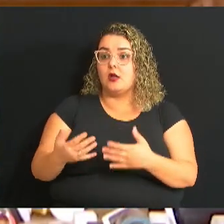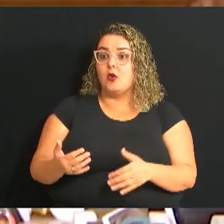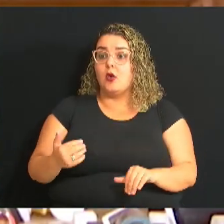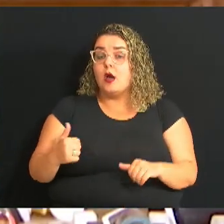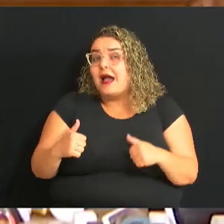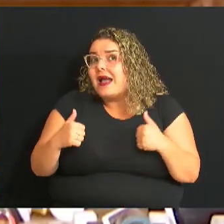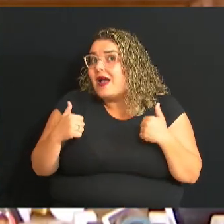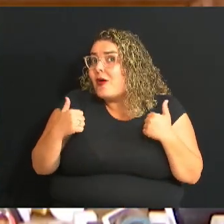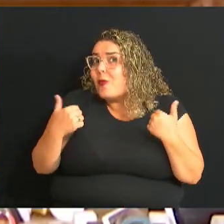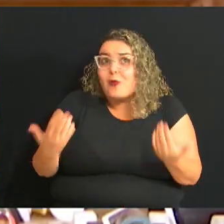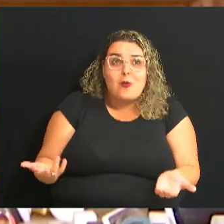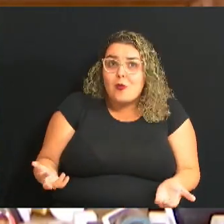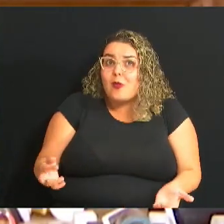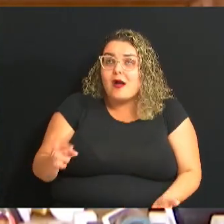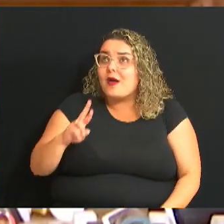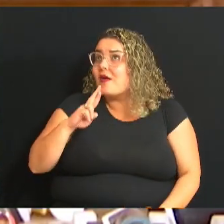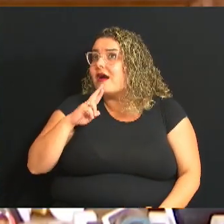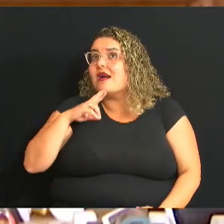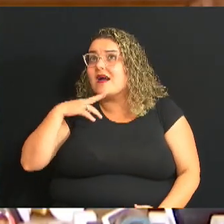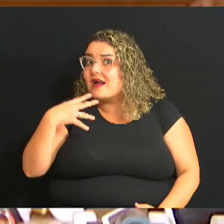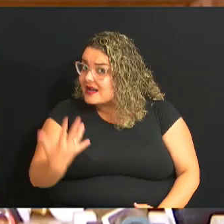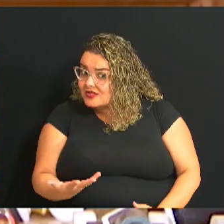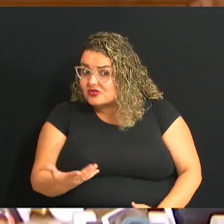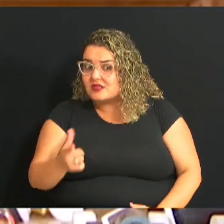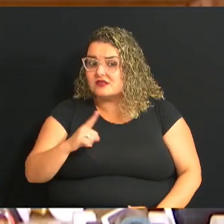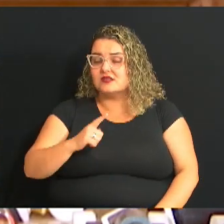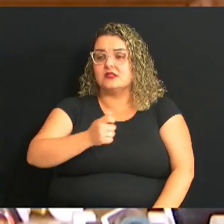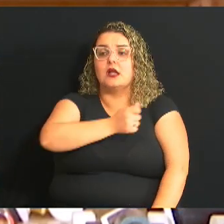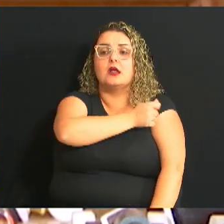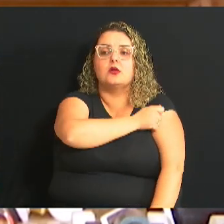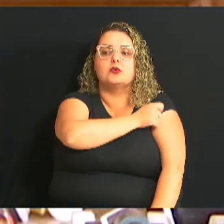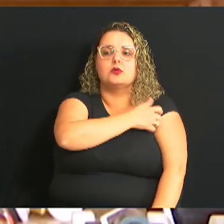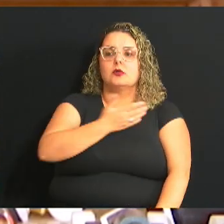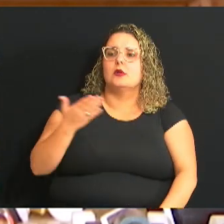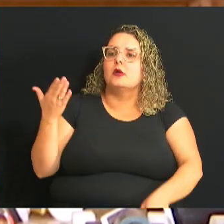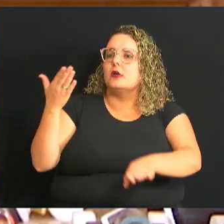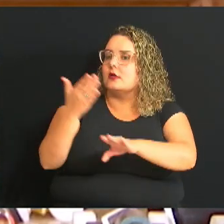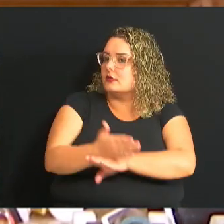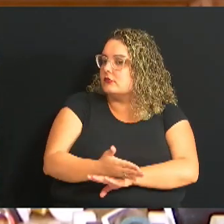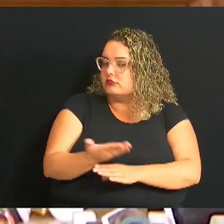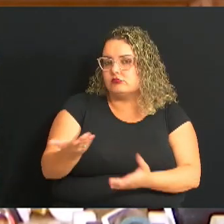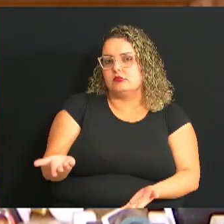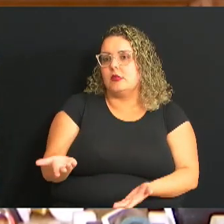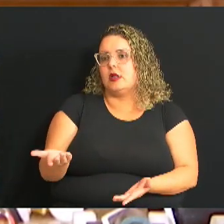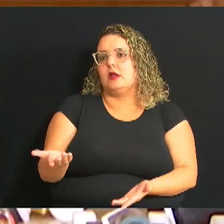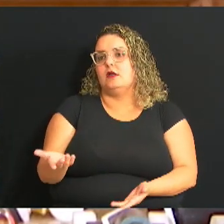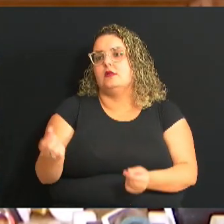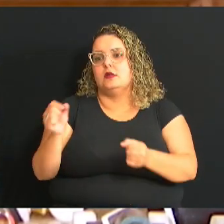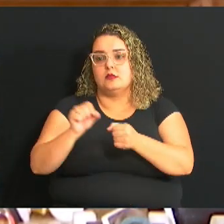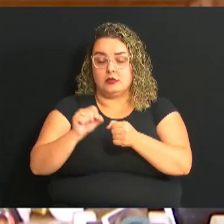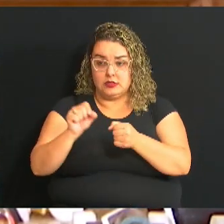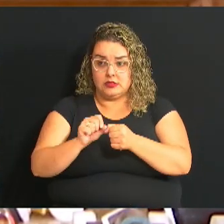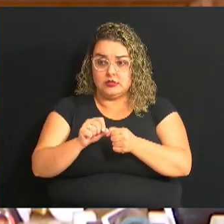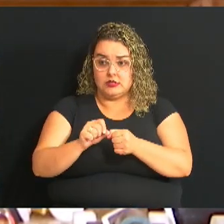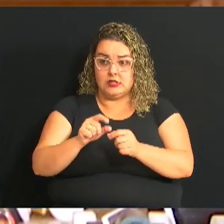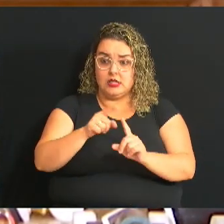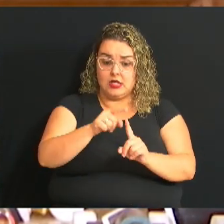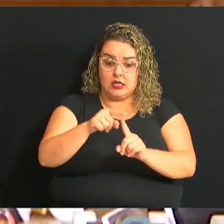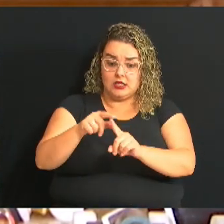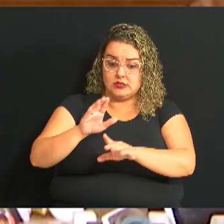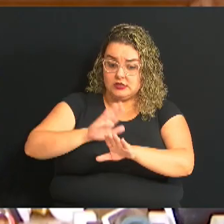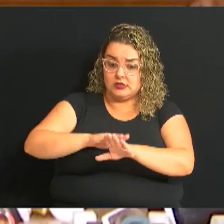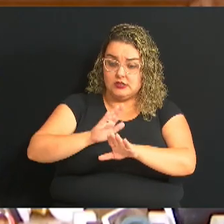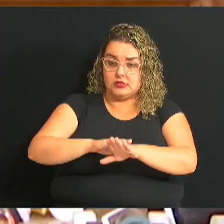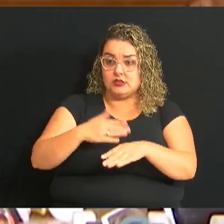qual é o retorno que vocês têm dos alunos que participaram, enfim, que fizeram esse tipo de